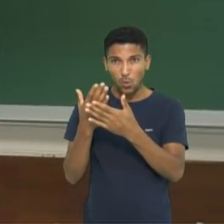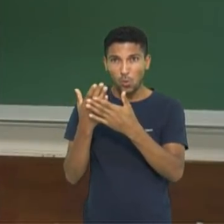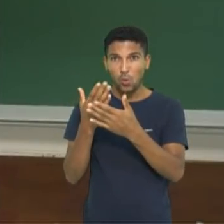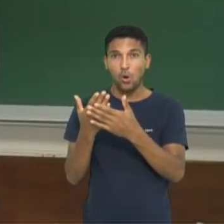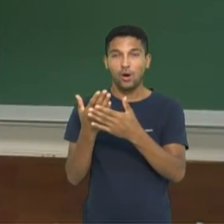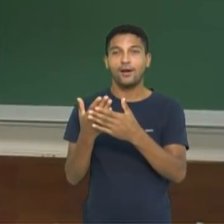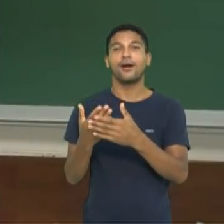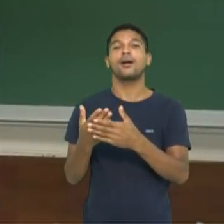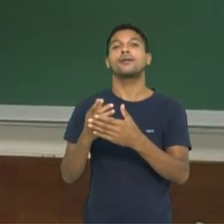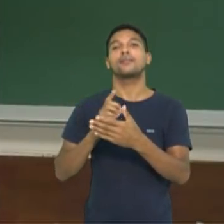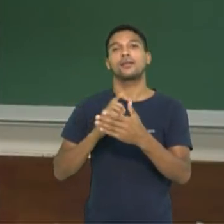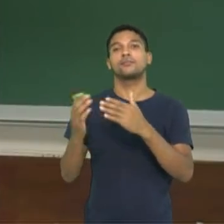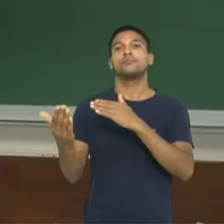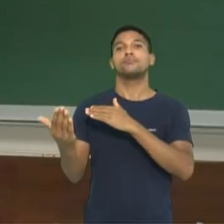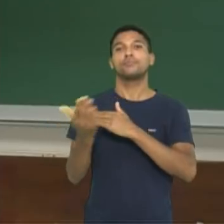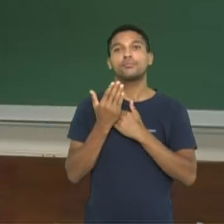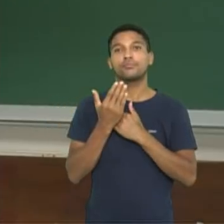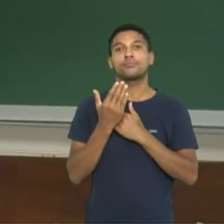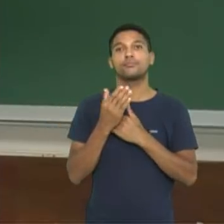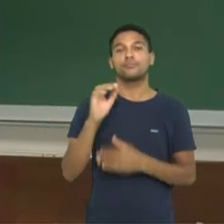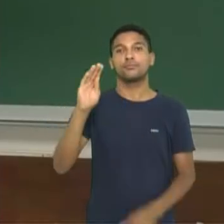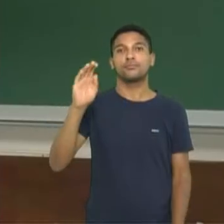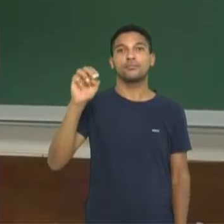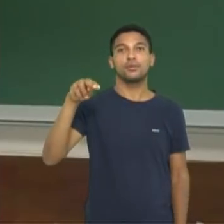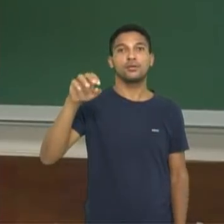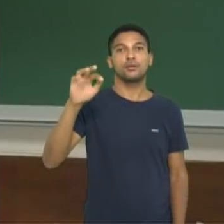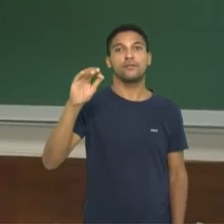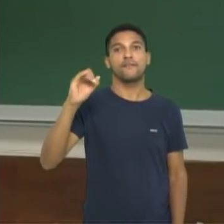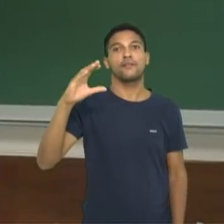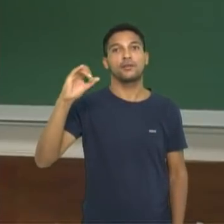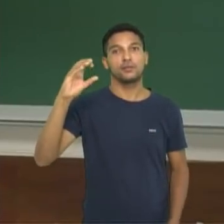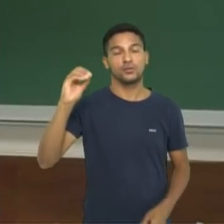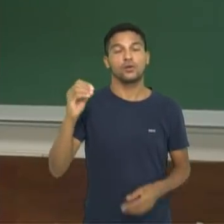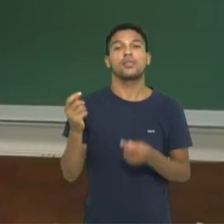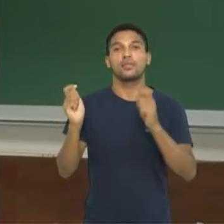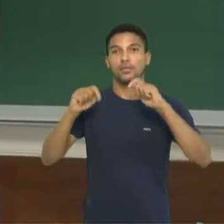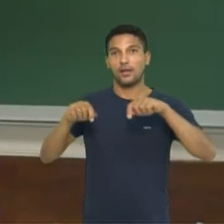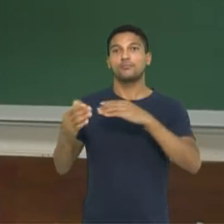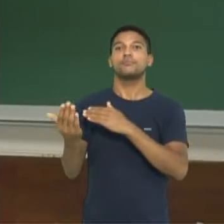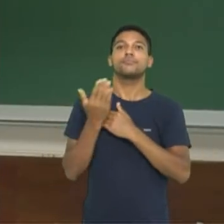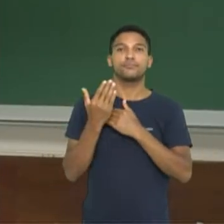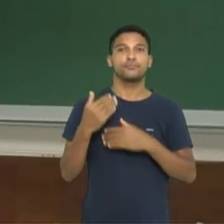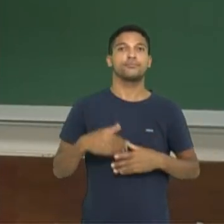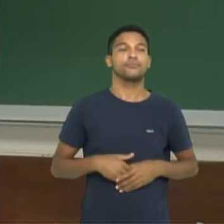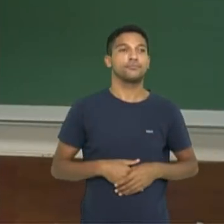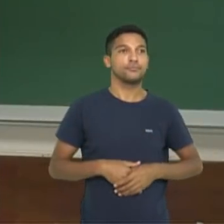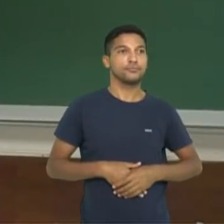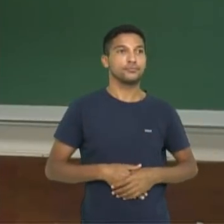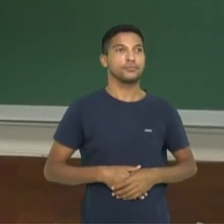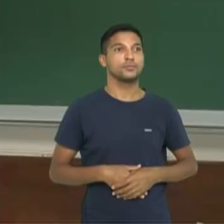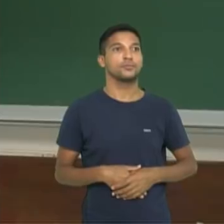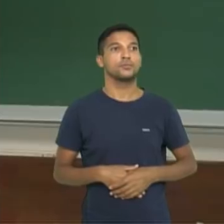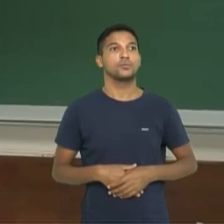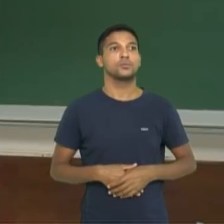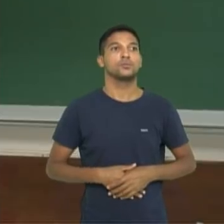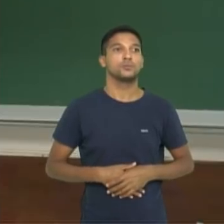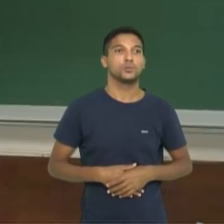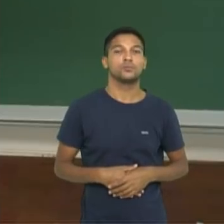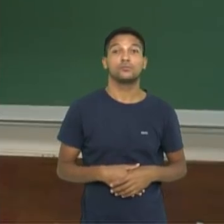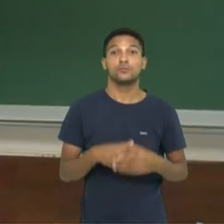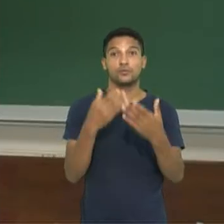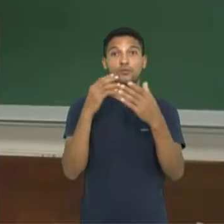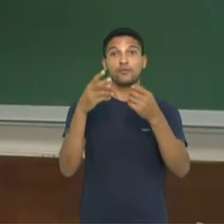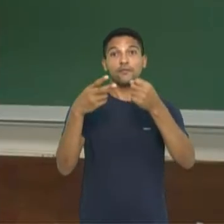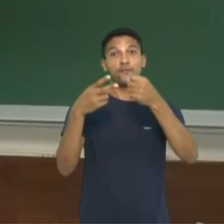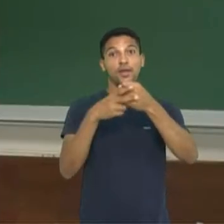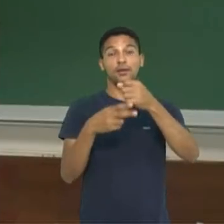estudar num substantivo. Então, quando eu coloco o, a na frente de uma palavra, por mais que essa palavra seja um verbo, né, ou